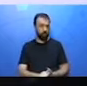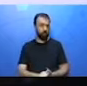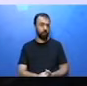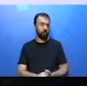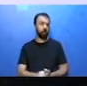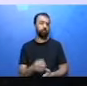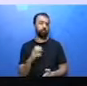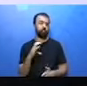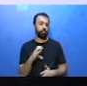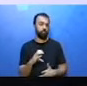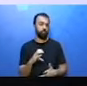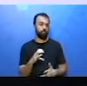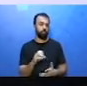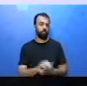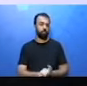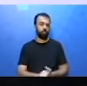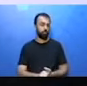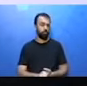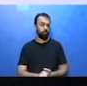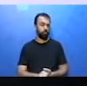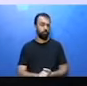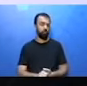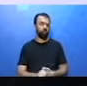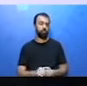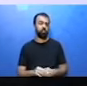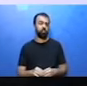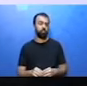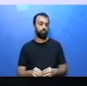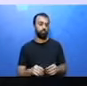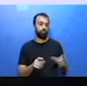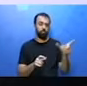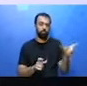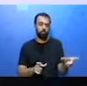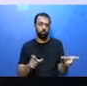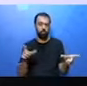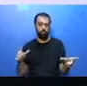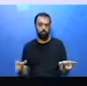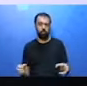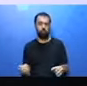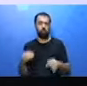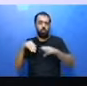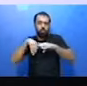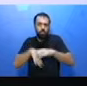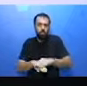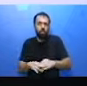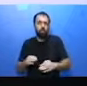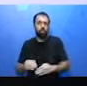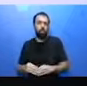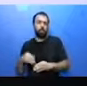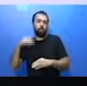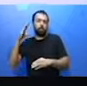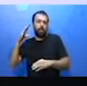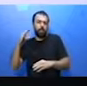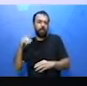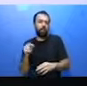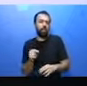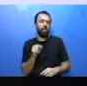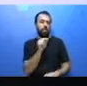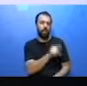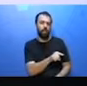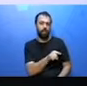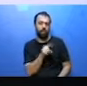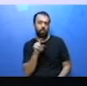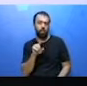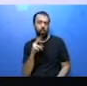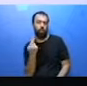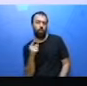lá na letra c quem pow pow mais do presente de aniversário do